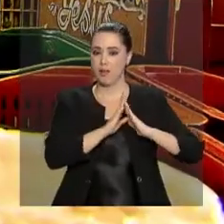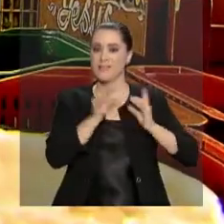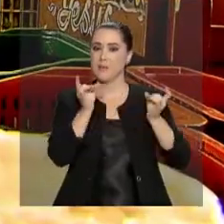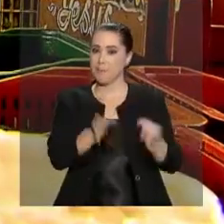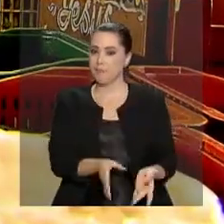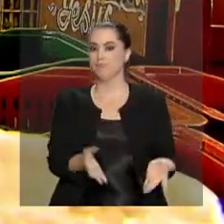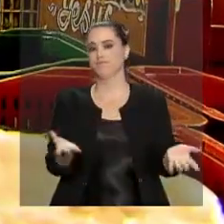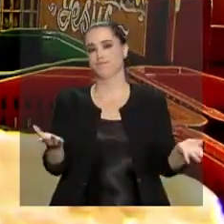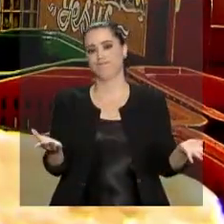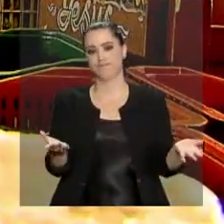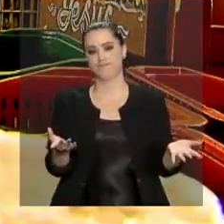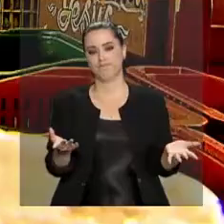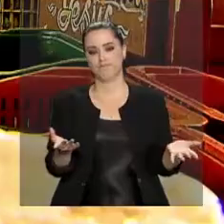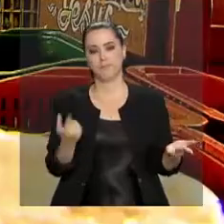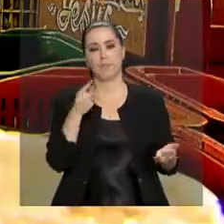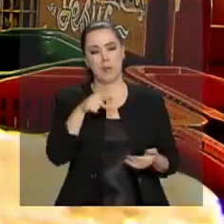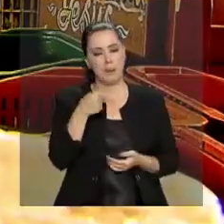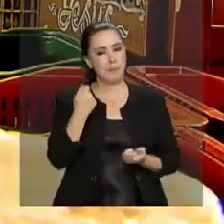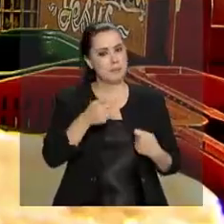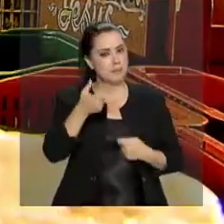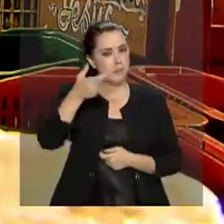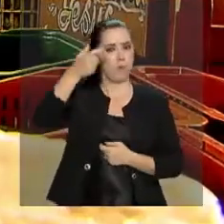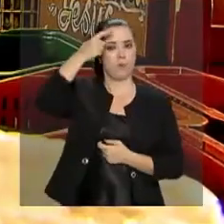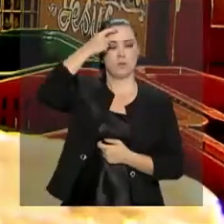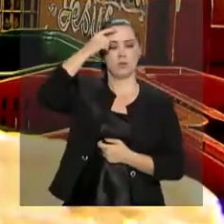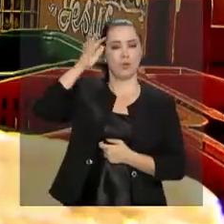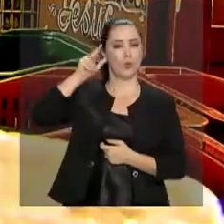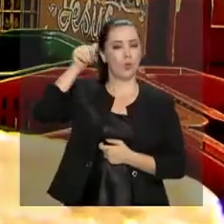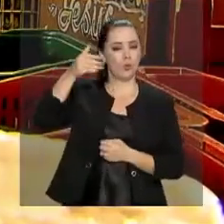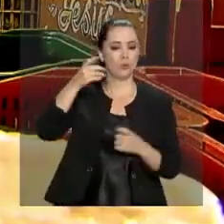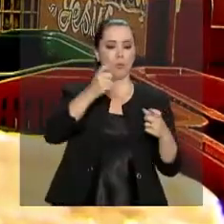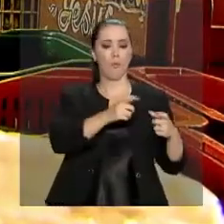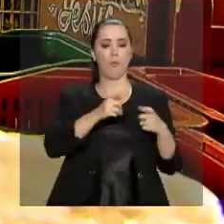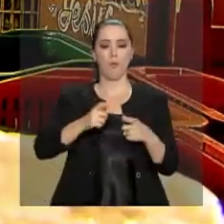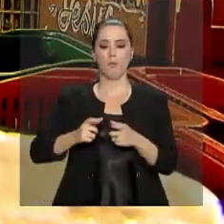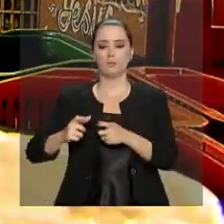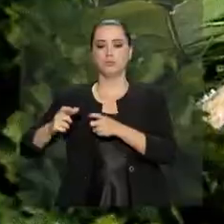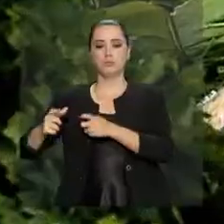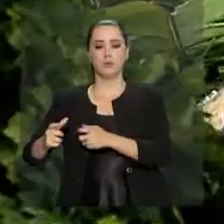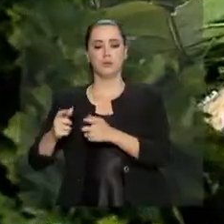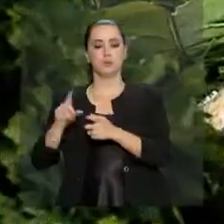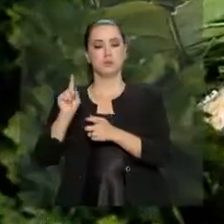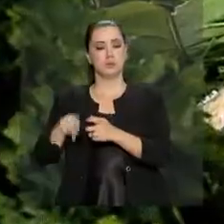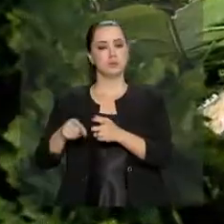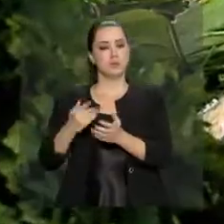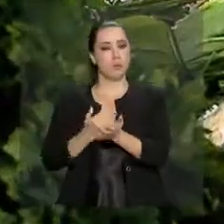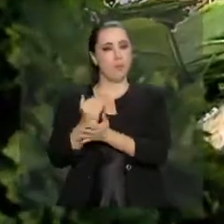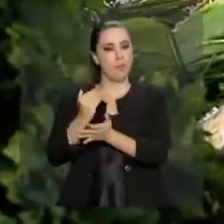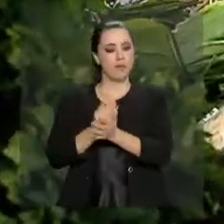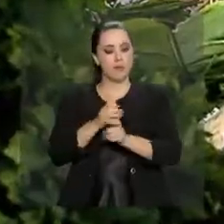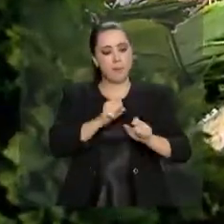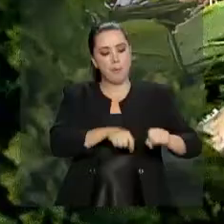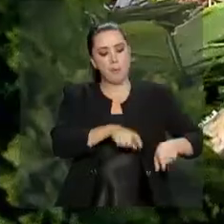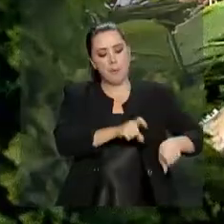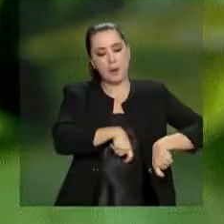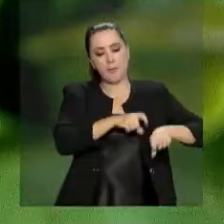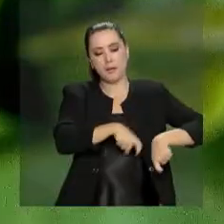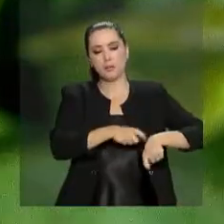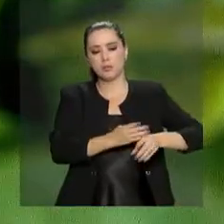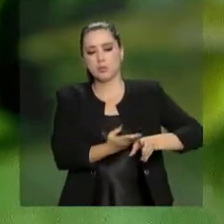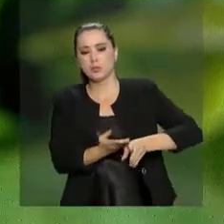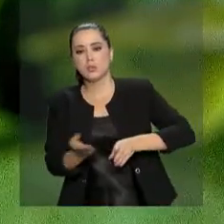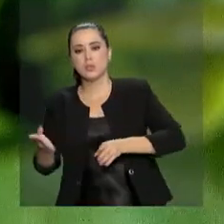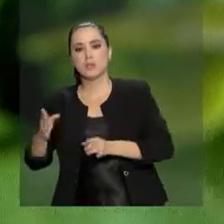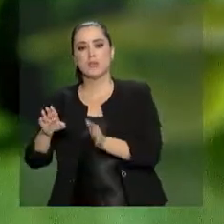preciso que todos se conscientizem de que em toda a cadeia em todas as fases da comercialização e do consumo